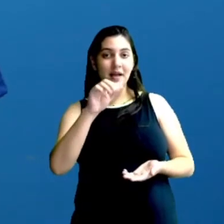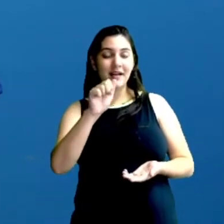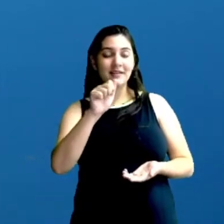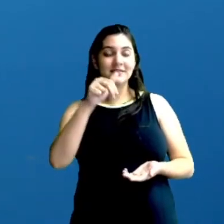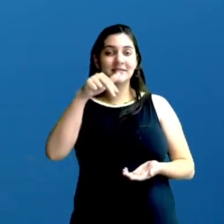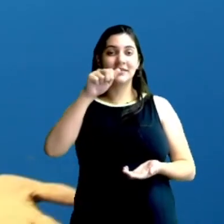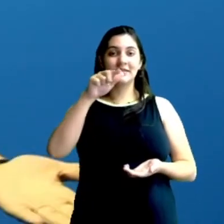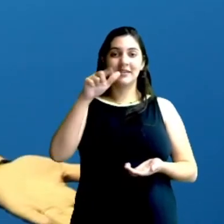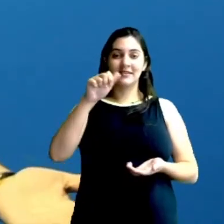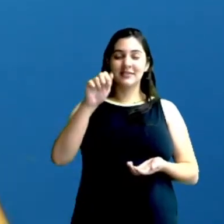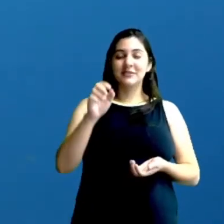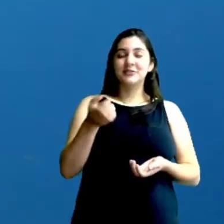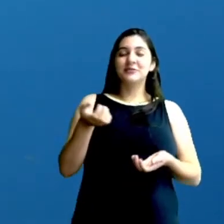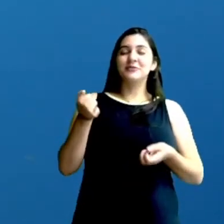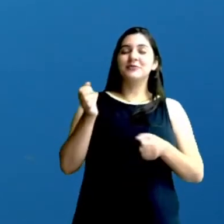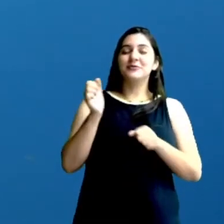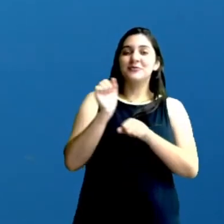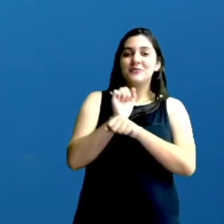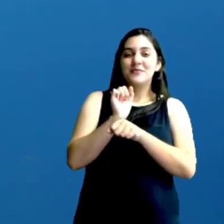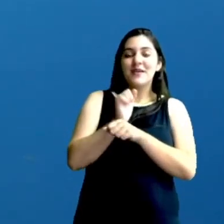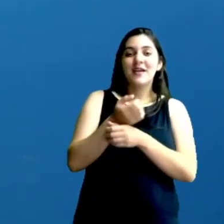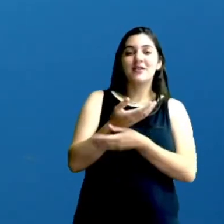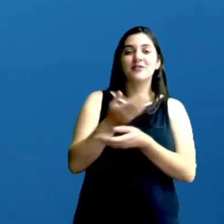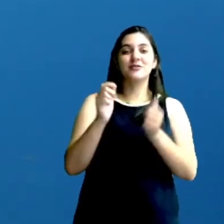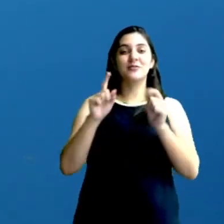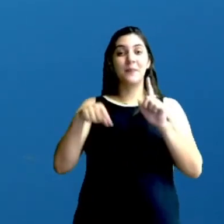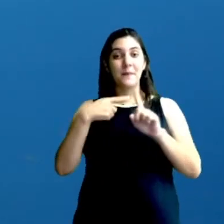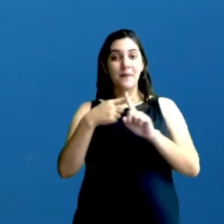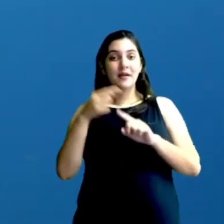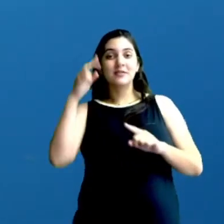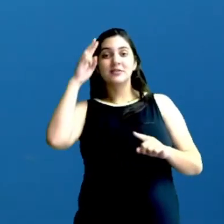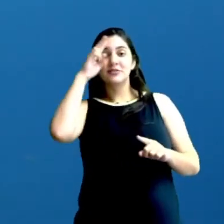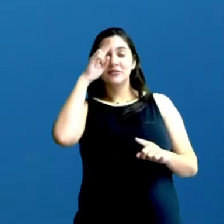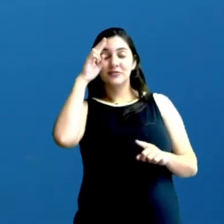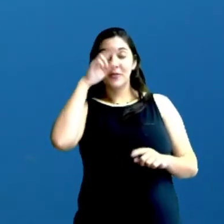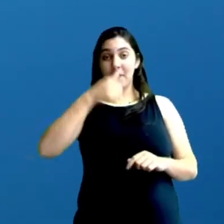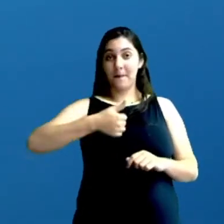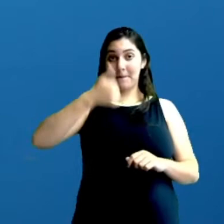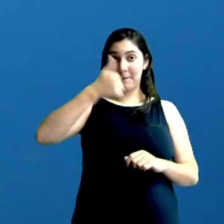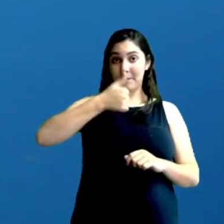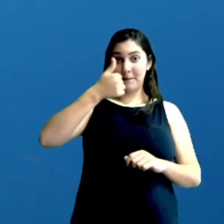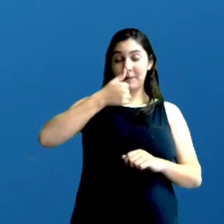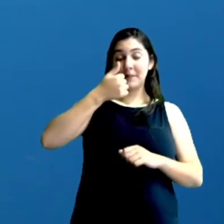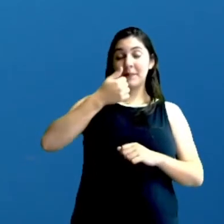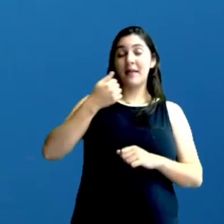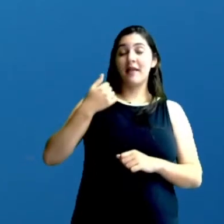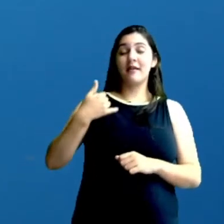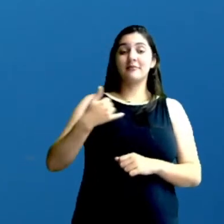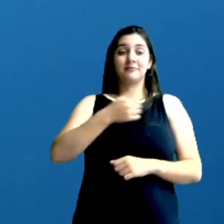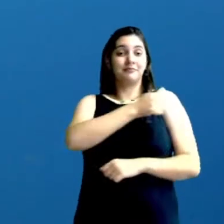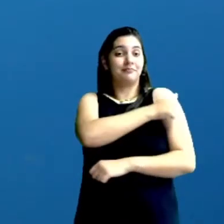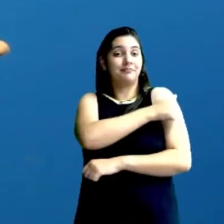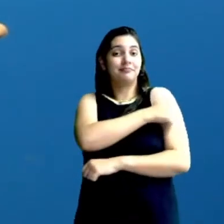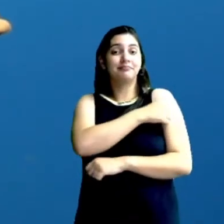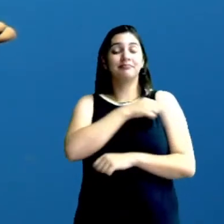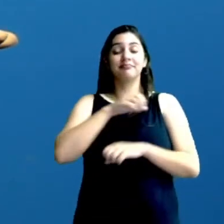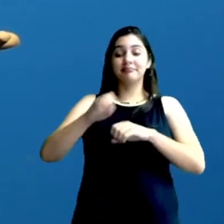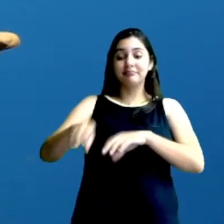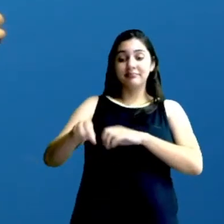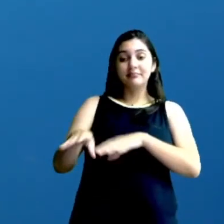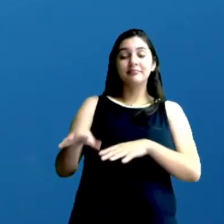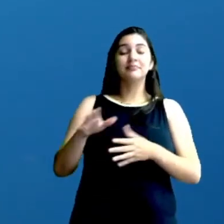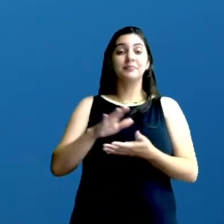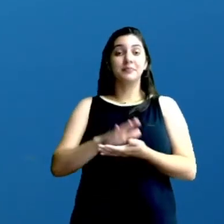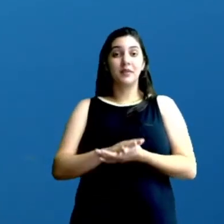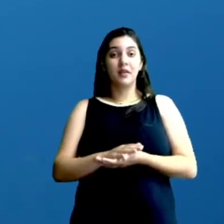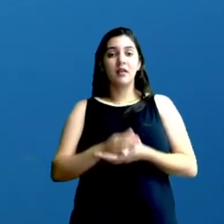Estarei hoje mais uma vez com as aulas de história para o 1º ano do Ensino Fundamental e eu já queria